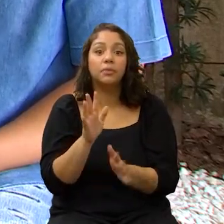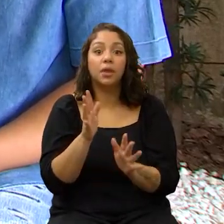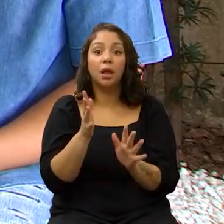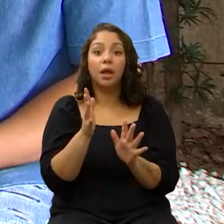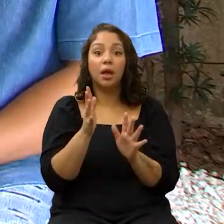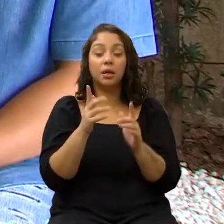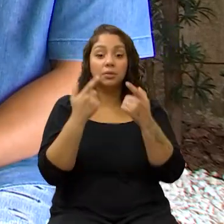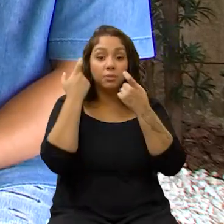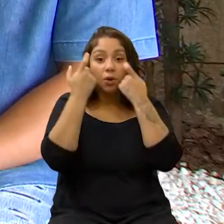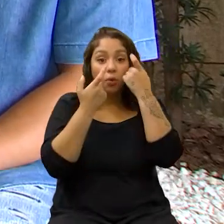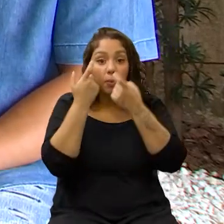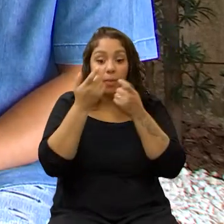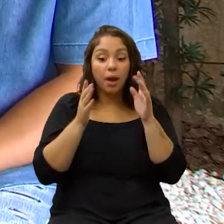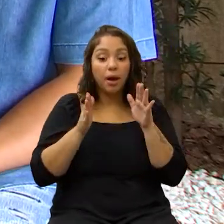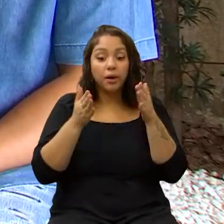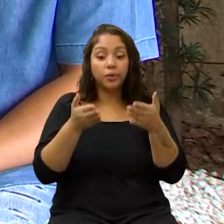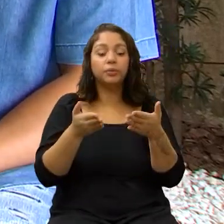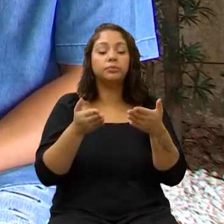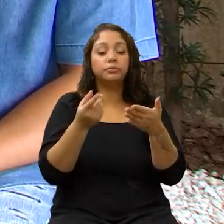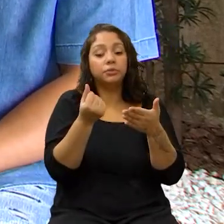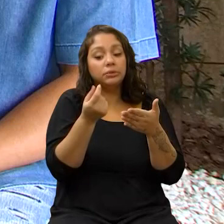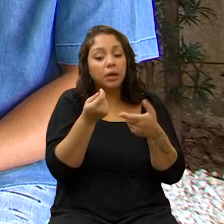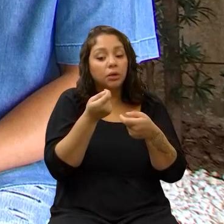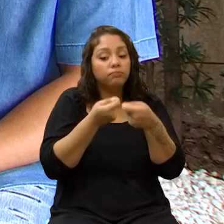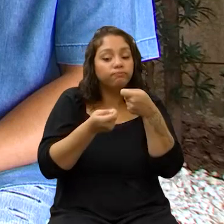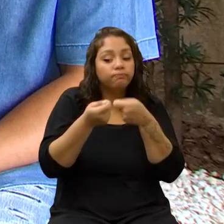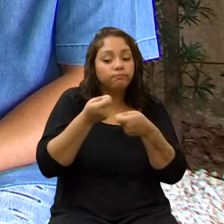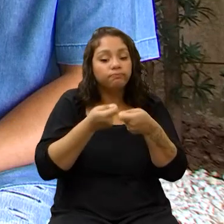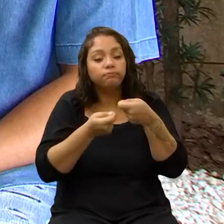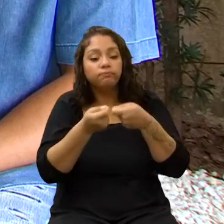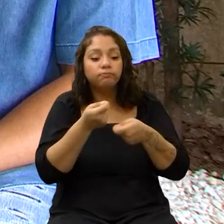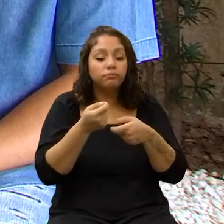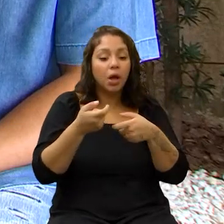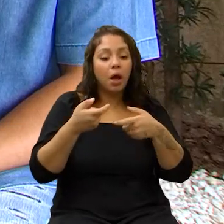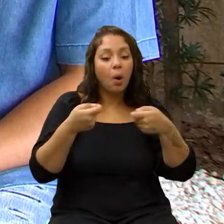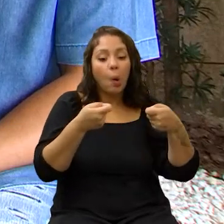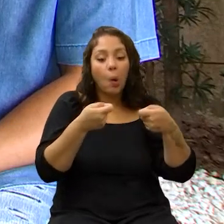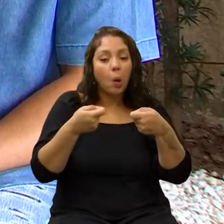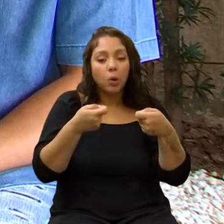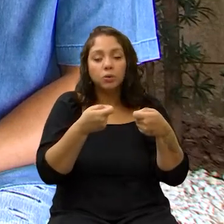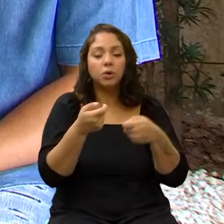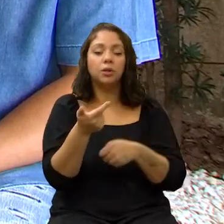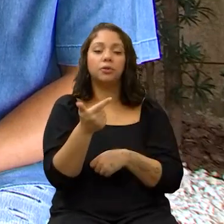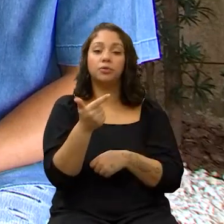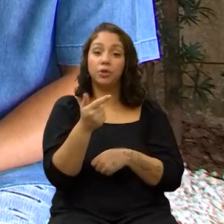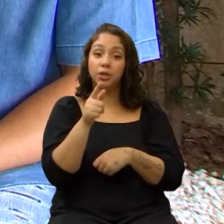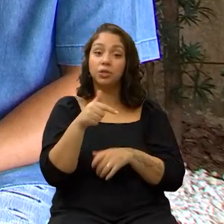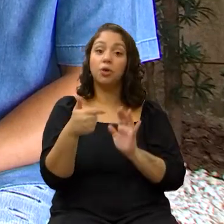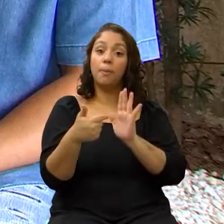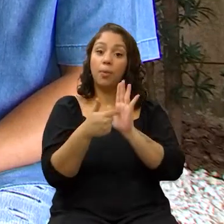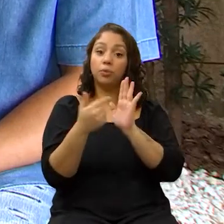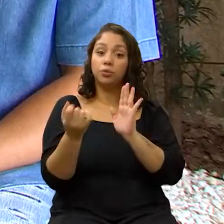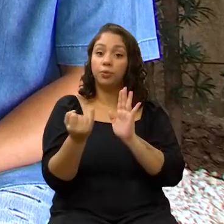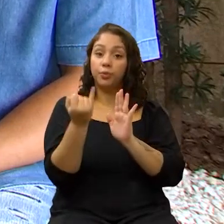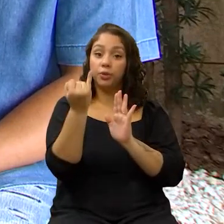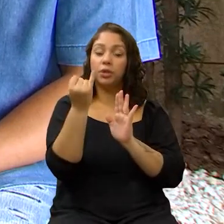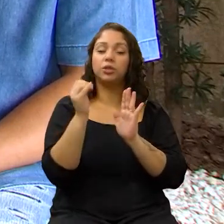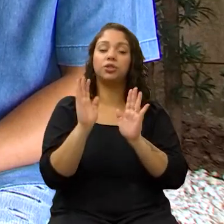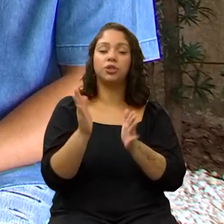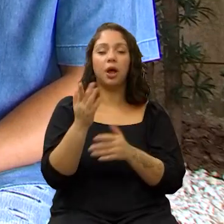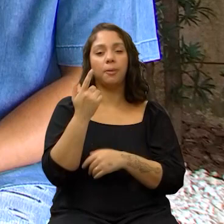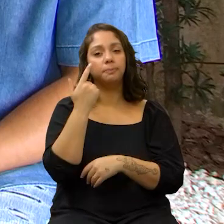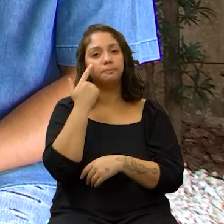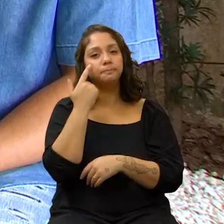se detiveram sobre a necessidade de você ter o controle sobre as finanças pessoais. Então esse é um fator já aí que nós